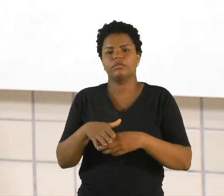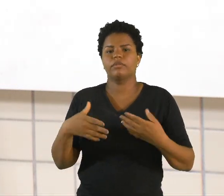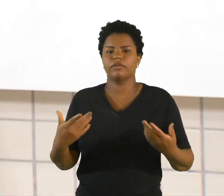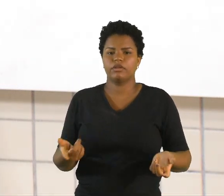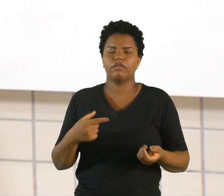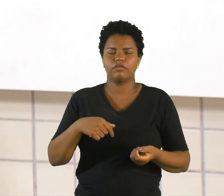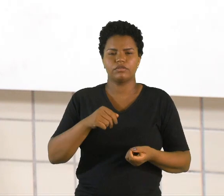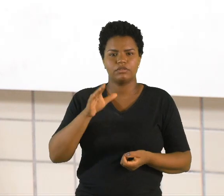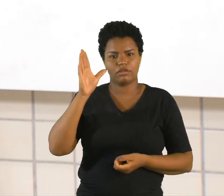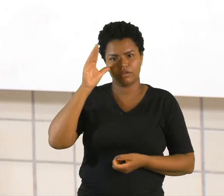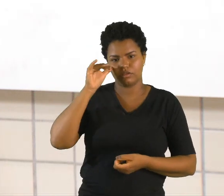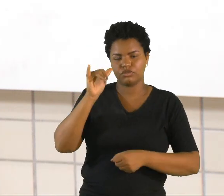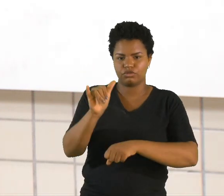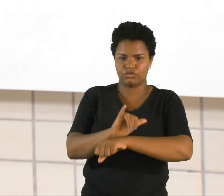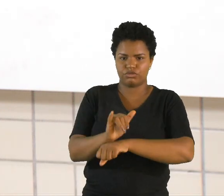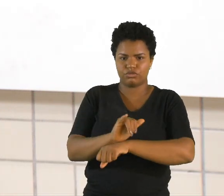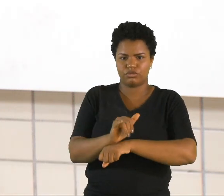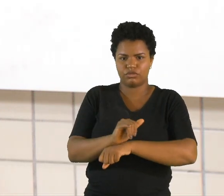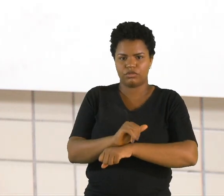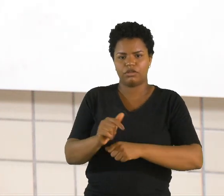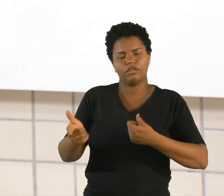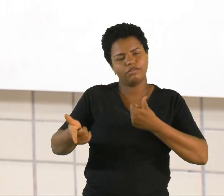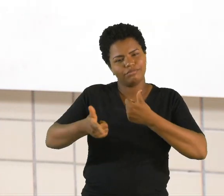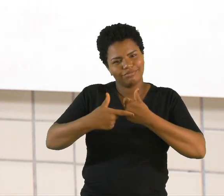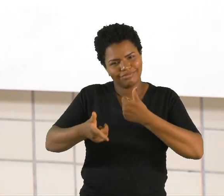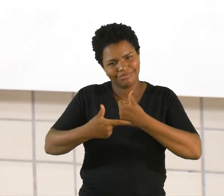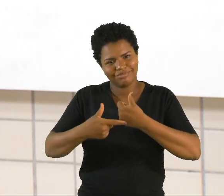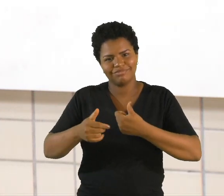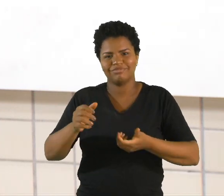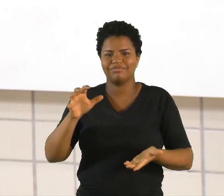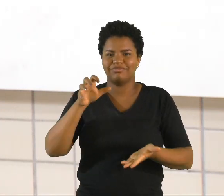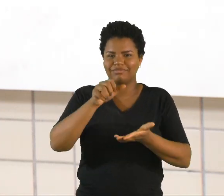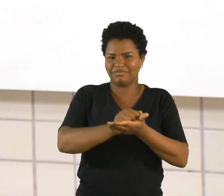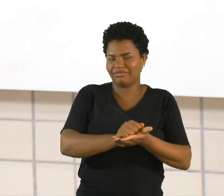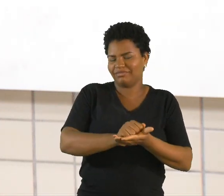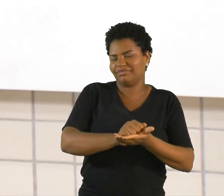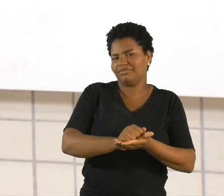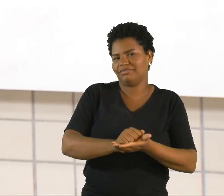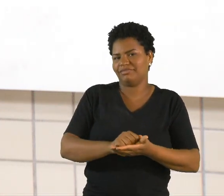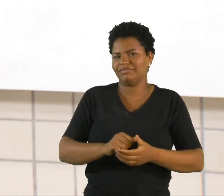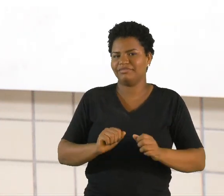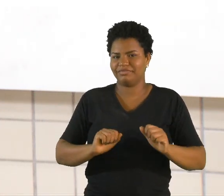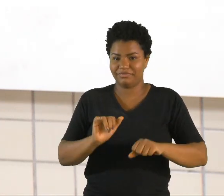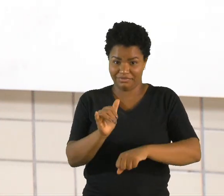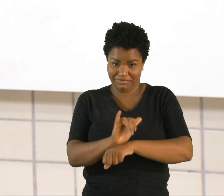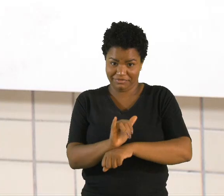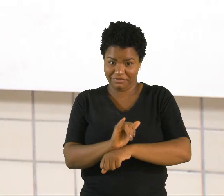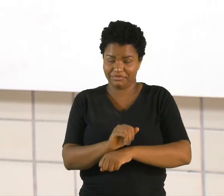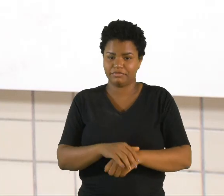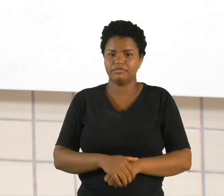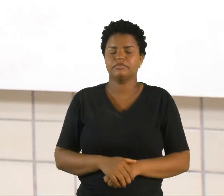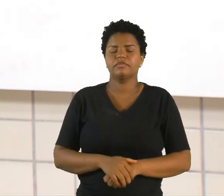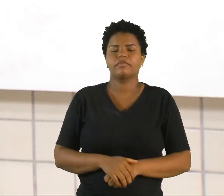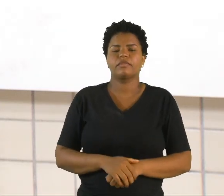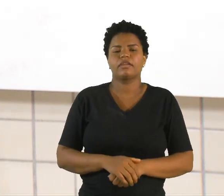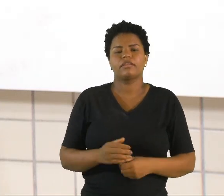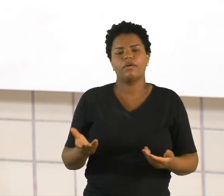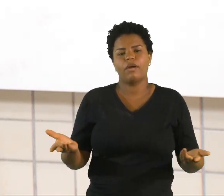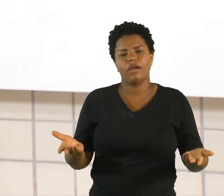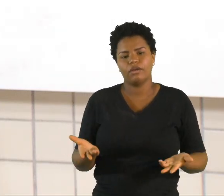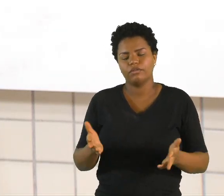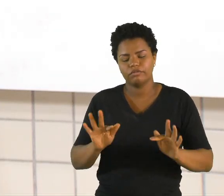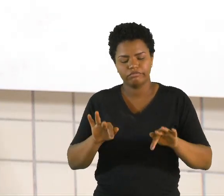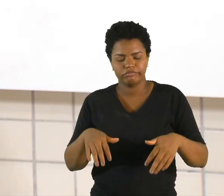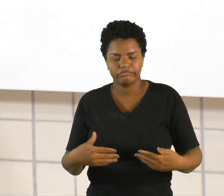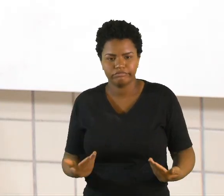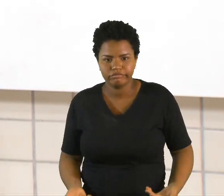for assistir lá no YouTube, dá um like lá, se inscreve no canal, beleza? Ó, vou ficando por aqui. Até a